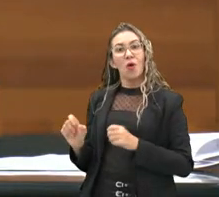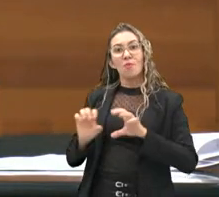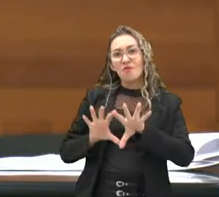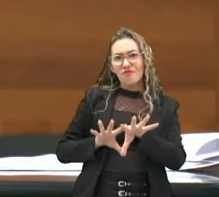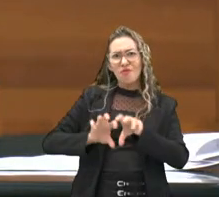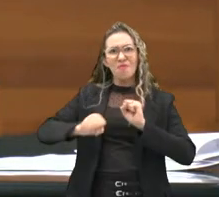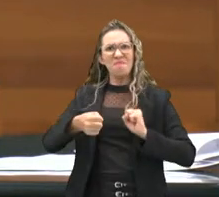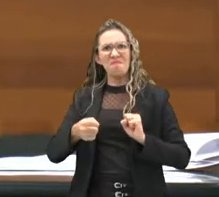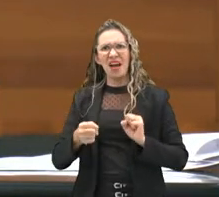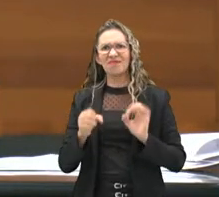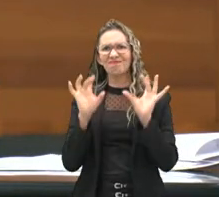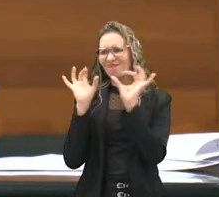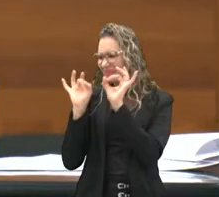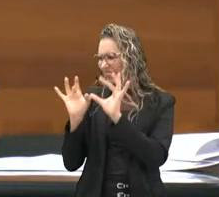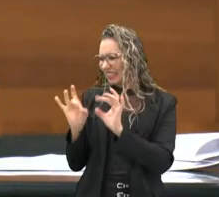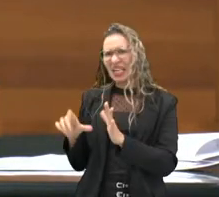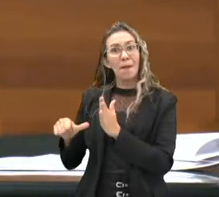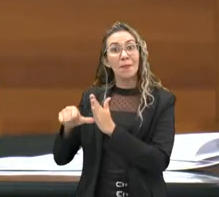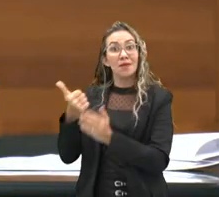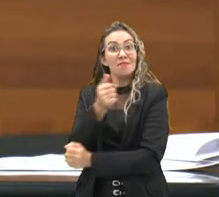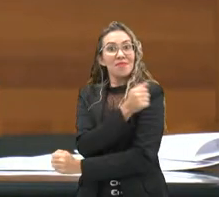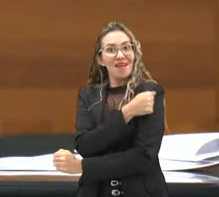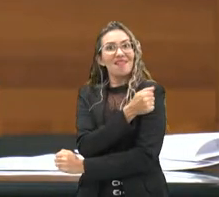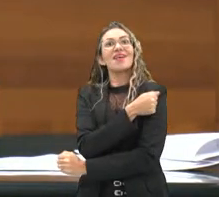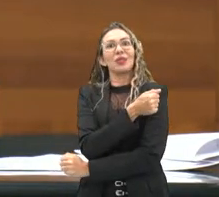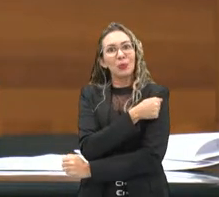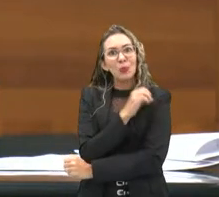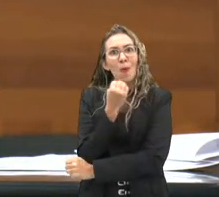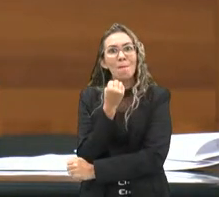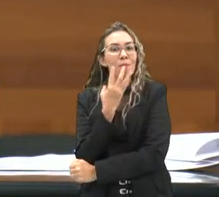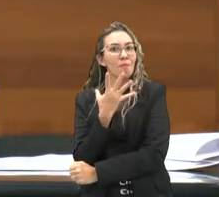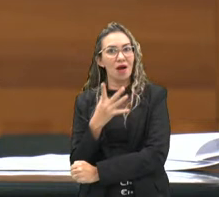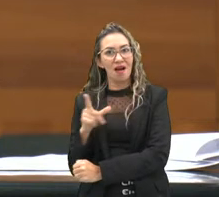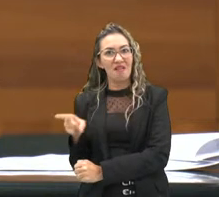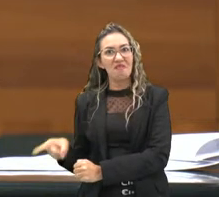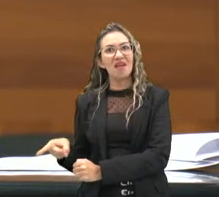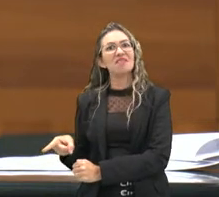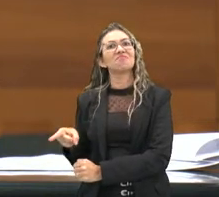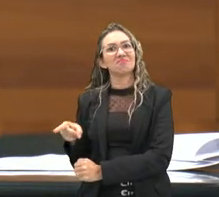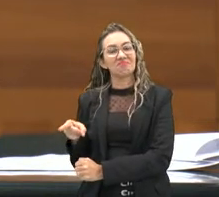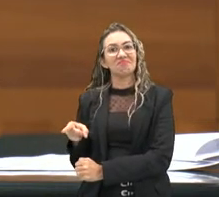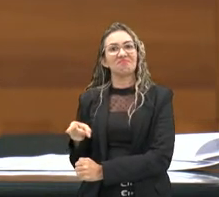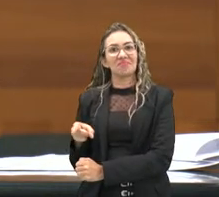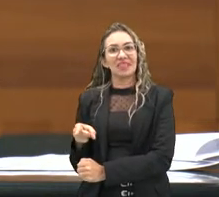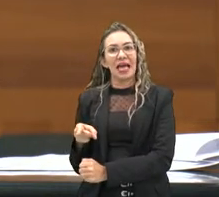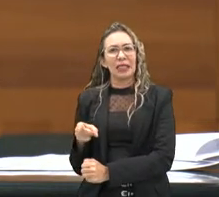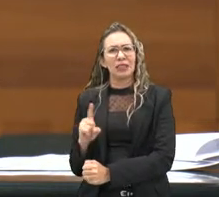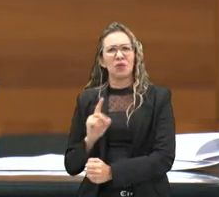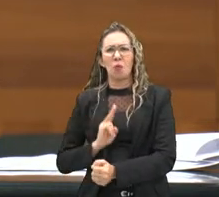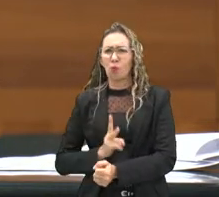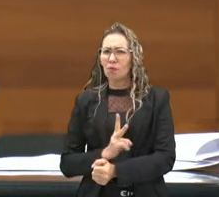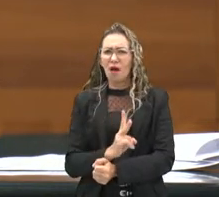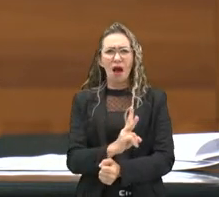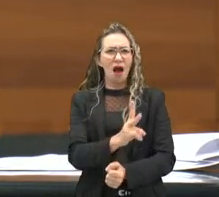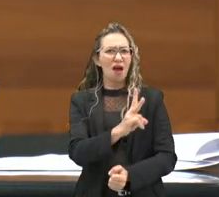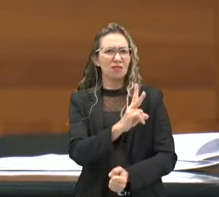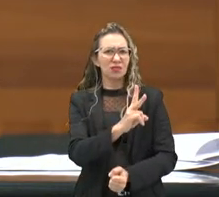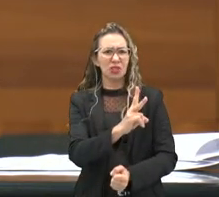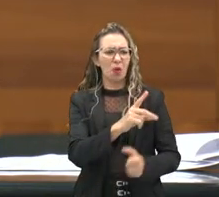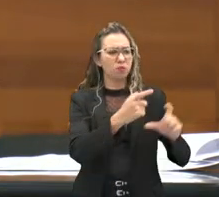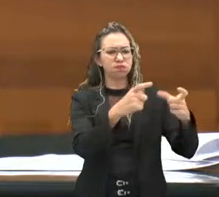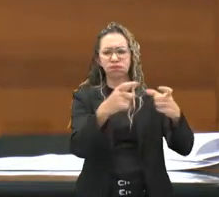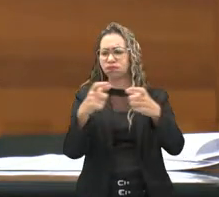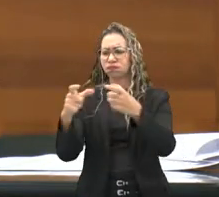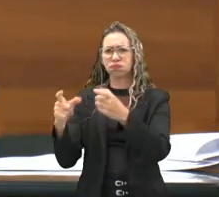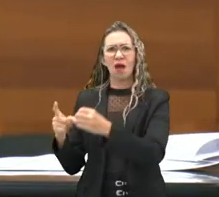aluno da turma da Escola Militar de Realengo também, atravessou o sertão brasileiro em marcha batida ou